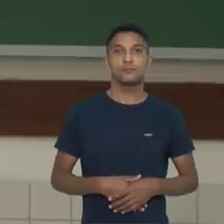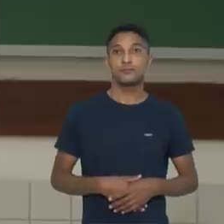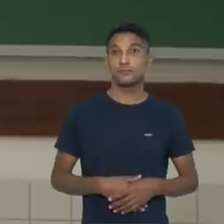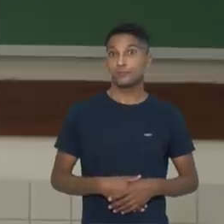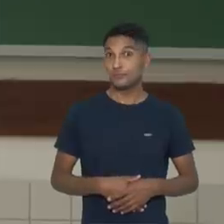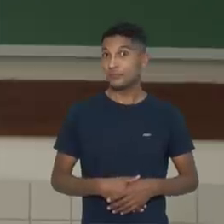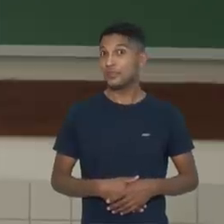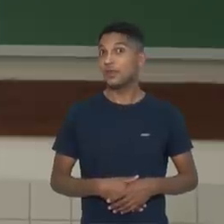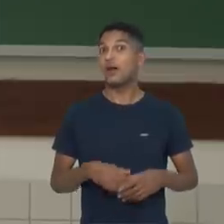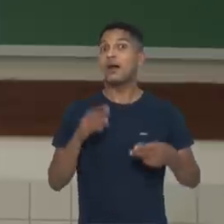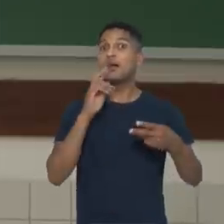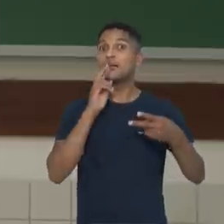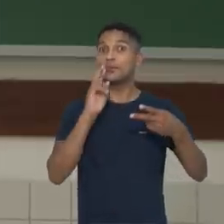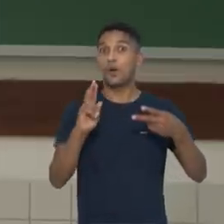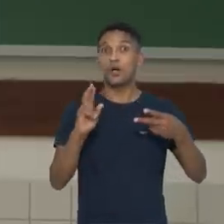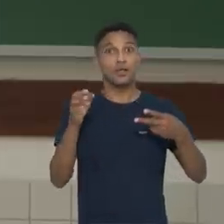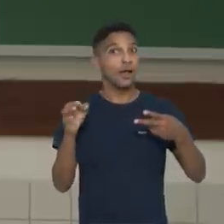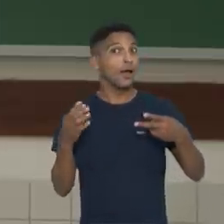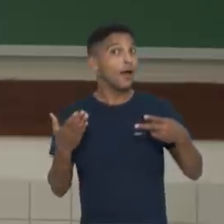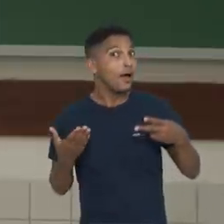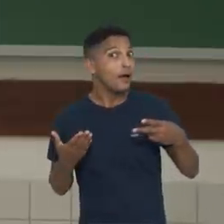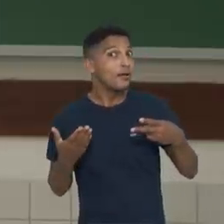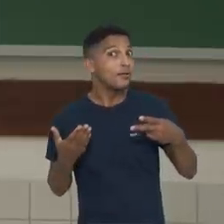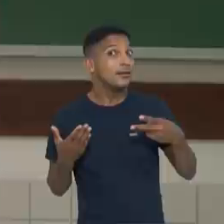E a opção correta é?